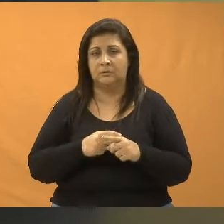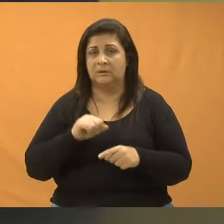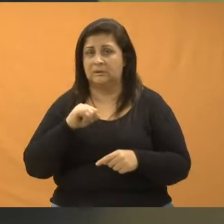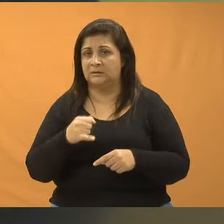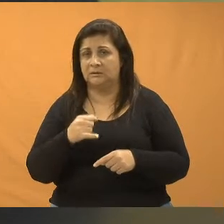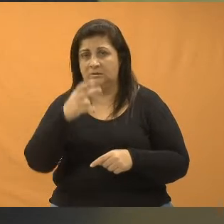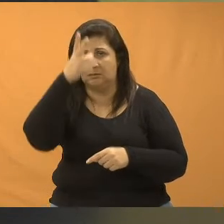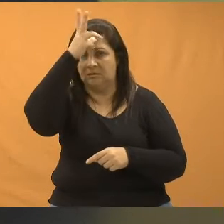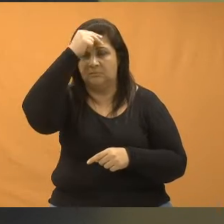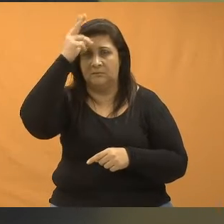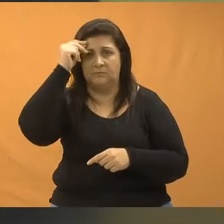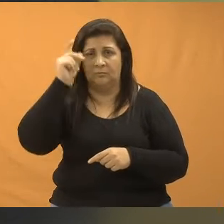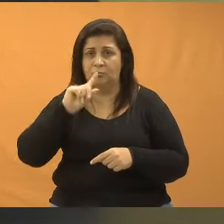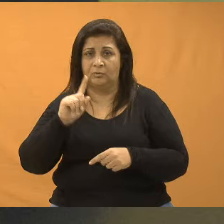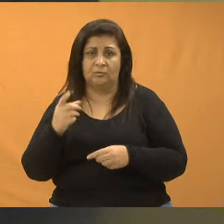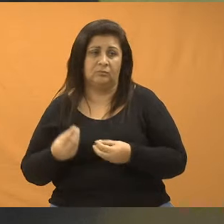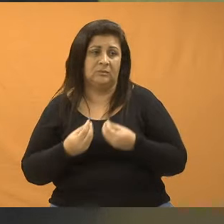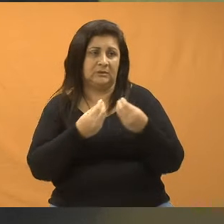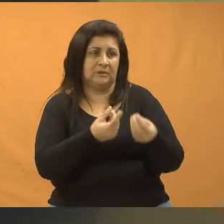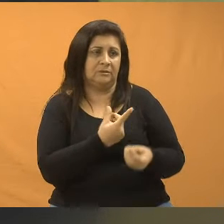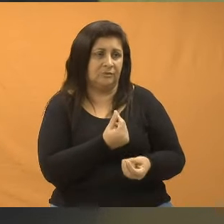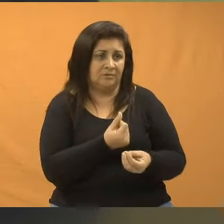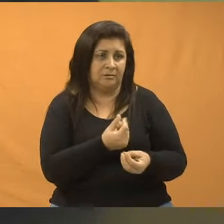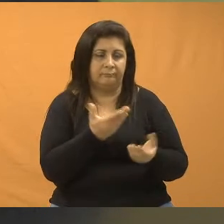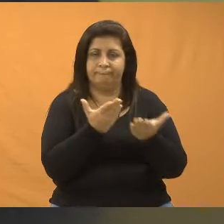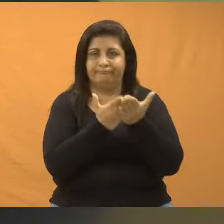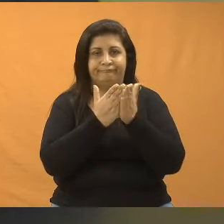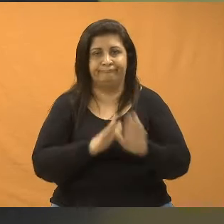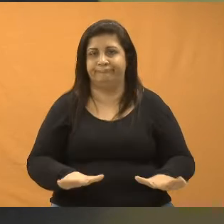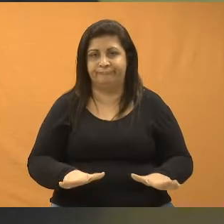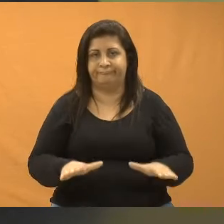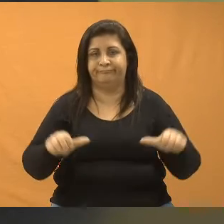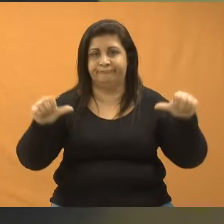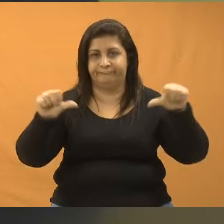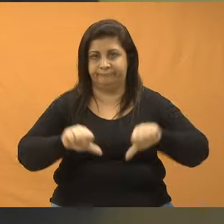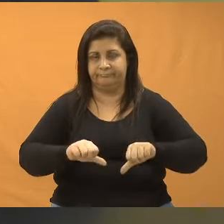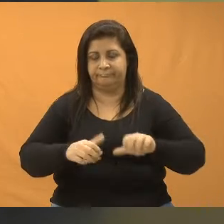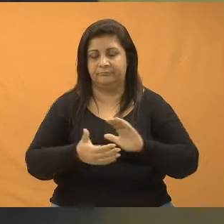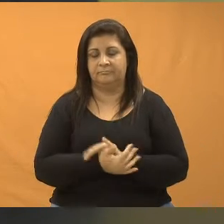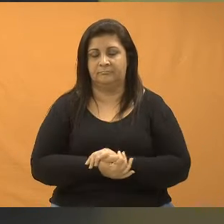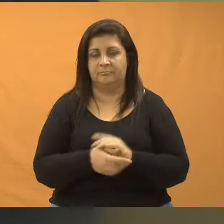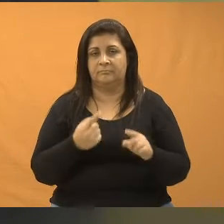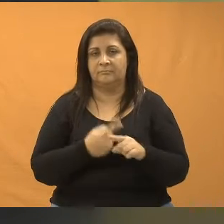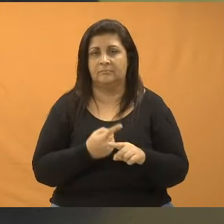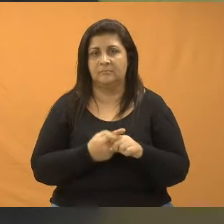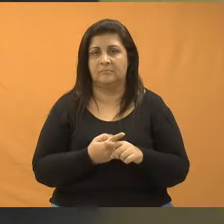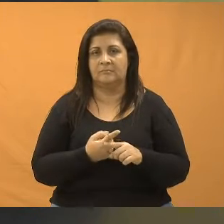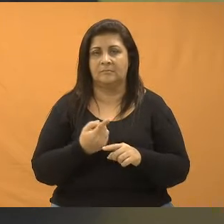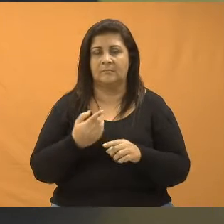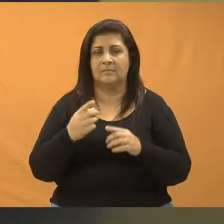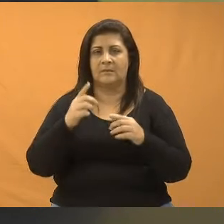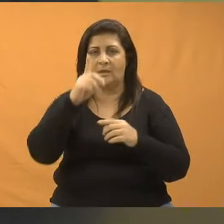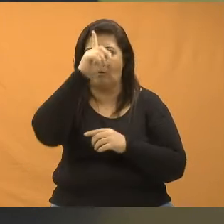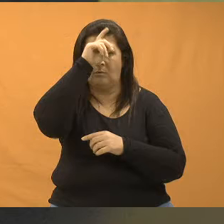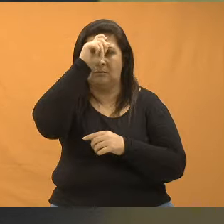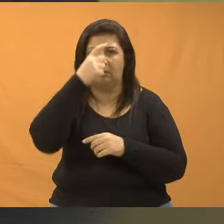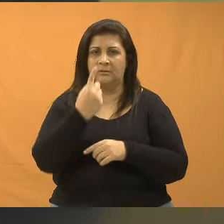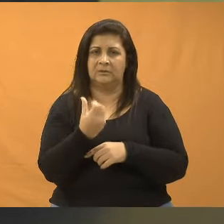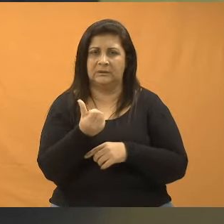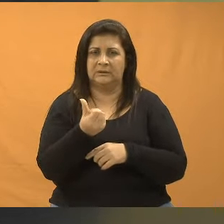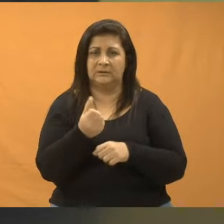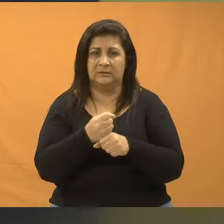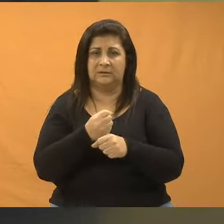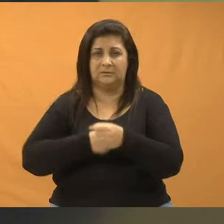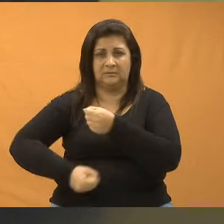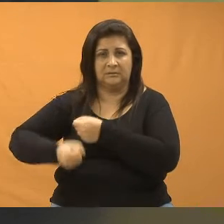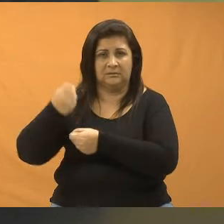repasse financeiro que hoje o faz, a Santa Casa quebra, né? Santa Casa, há 16 anos atrás, tinha uma